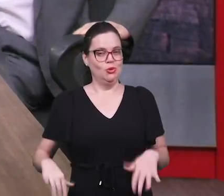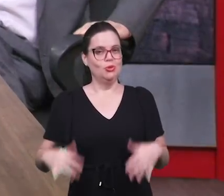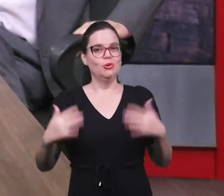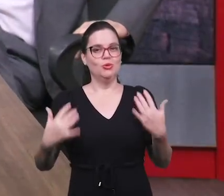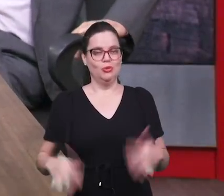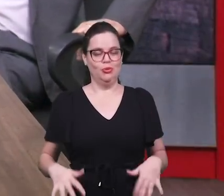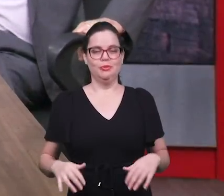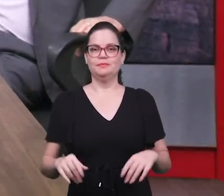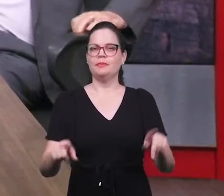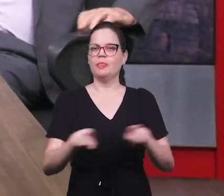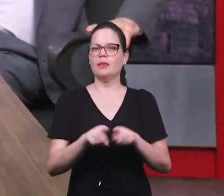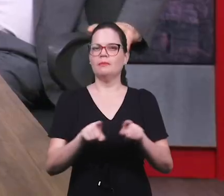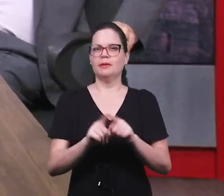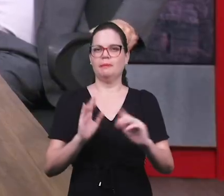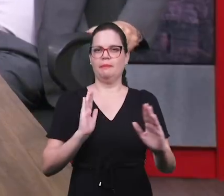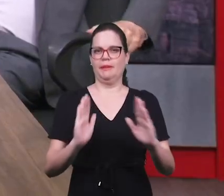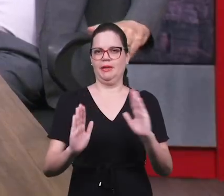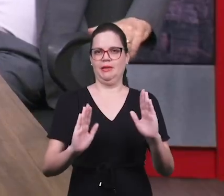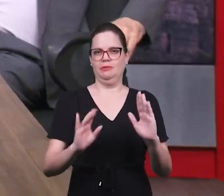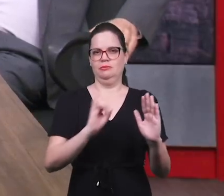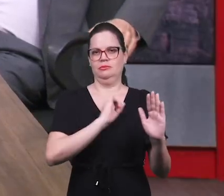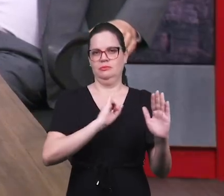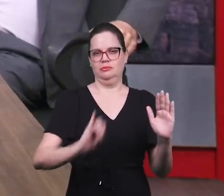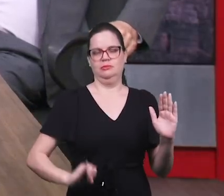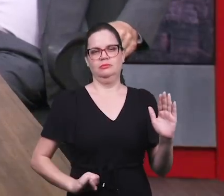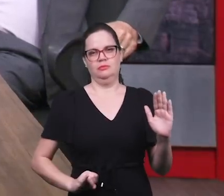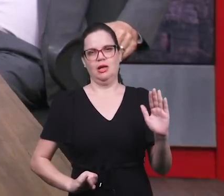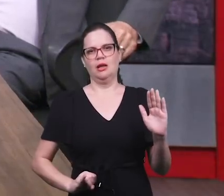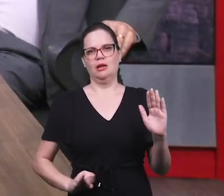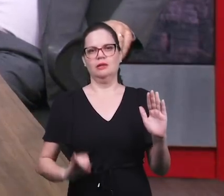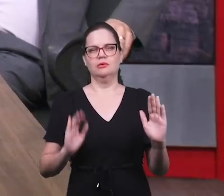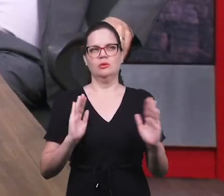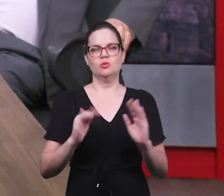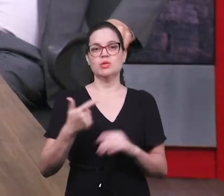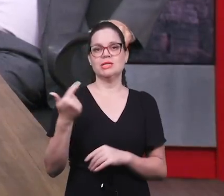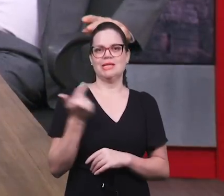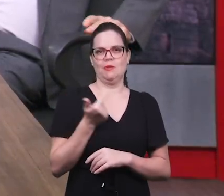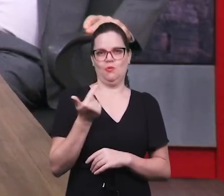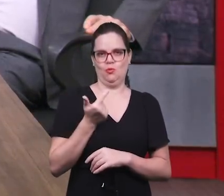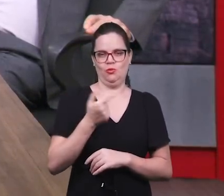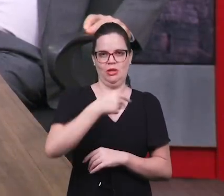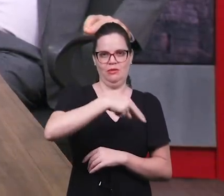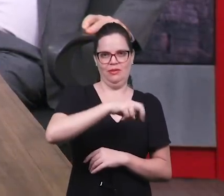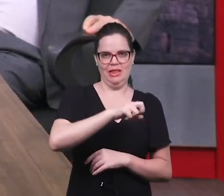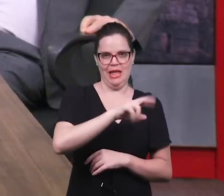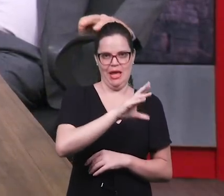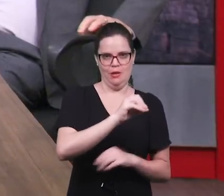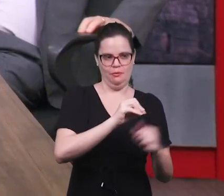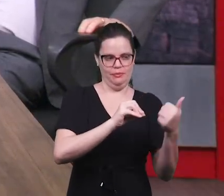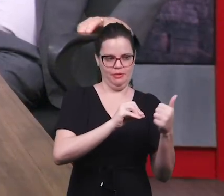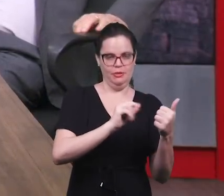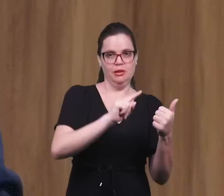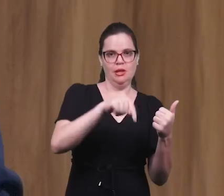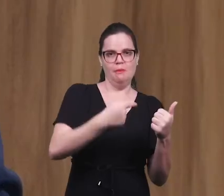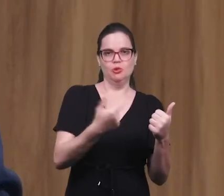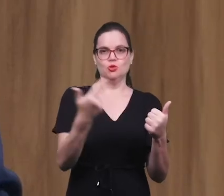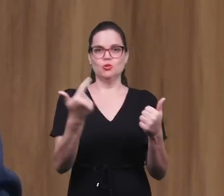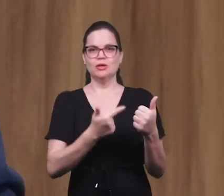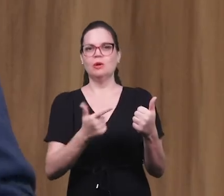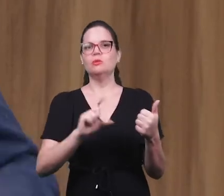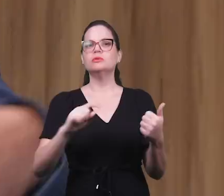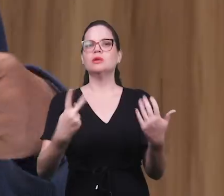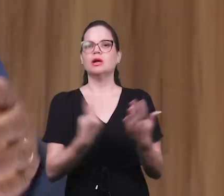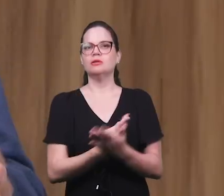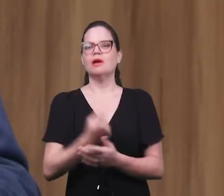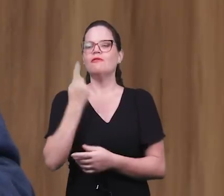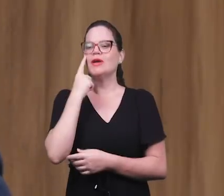já no segundo imperador, depois de Nero, Domiciano, ele mandou destruir toda a linhagem de Davi. Todo mundo que era descendente de Davi, mandou